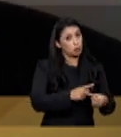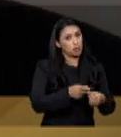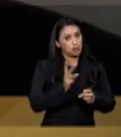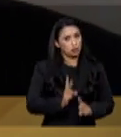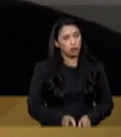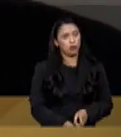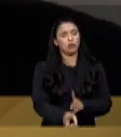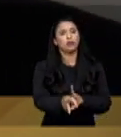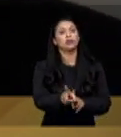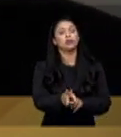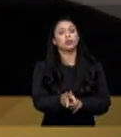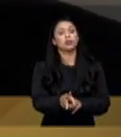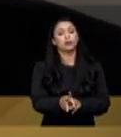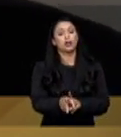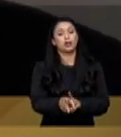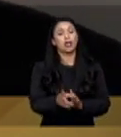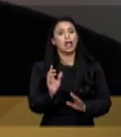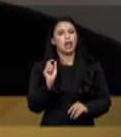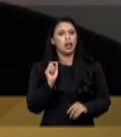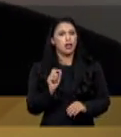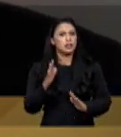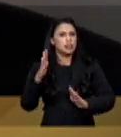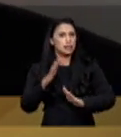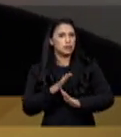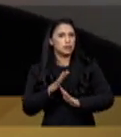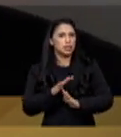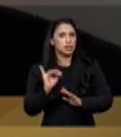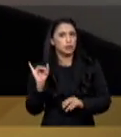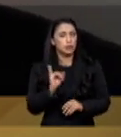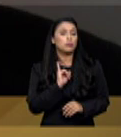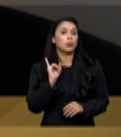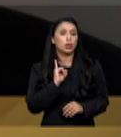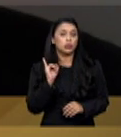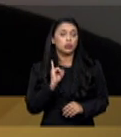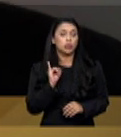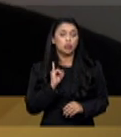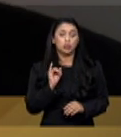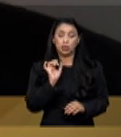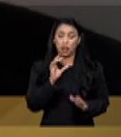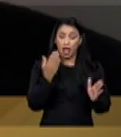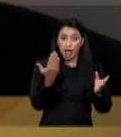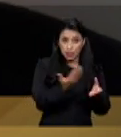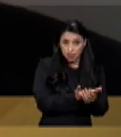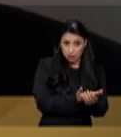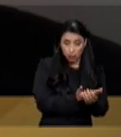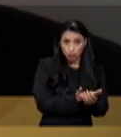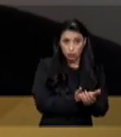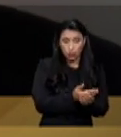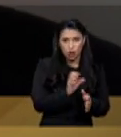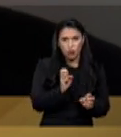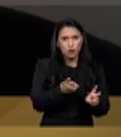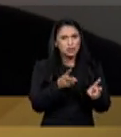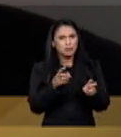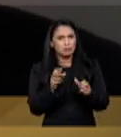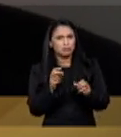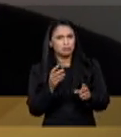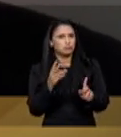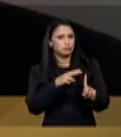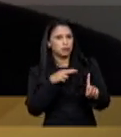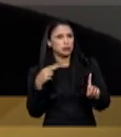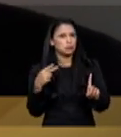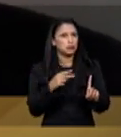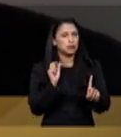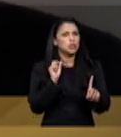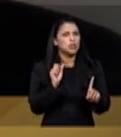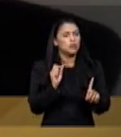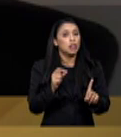prossegui, essa limitação se torna relevante ao caso presente. Foi com essa perspectiva que,